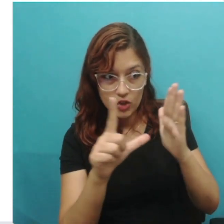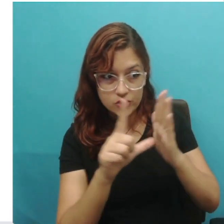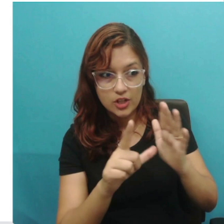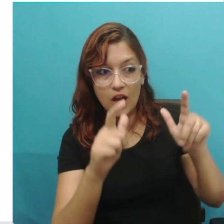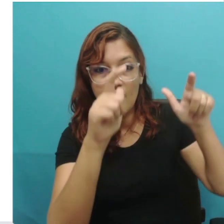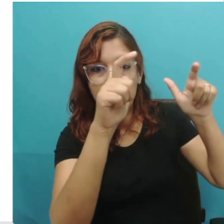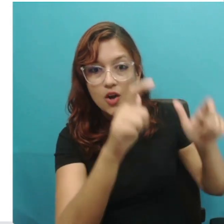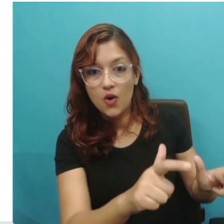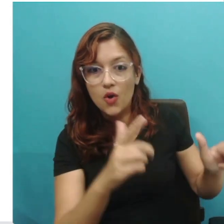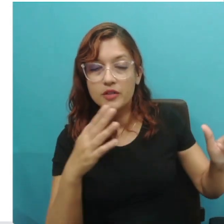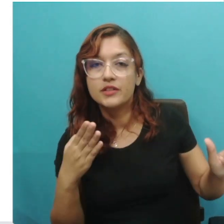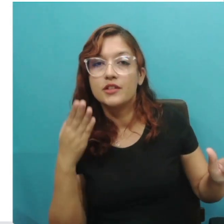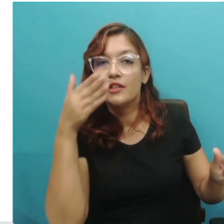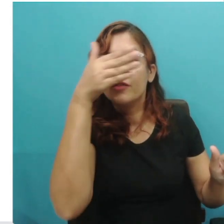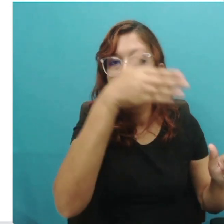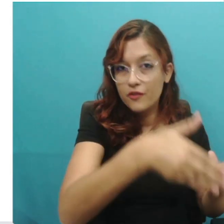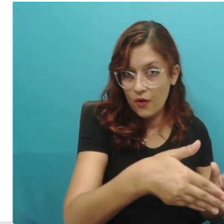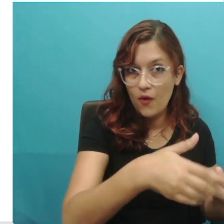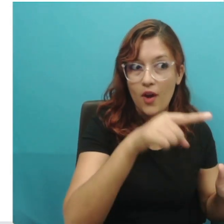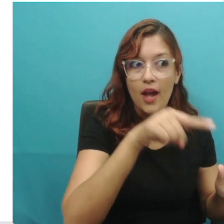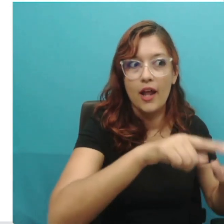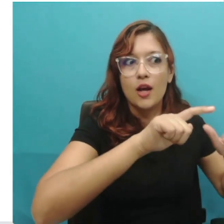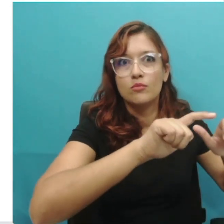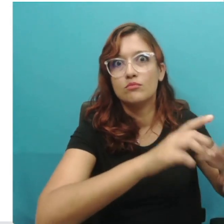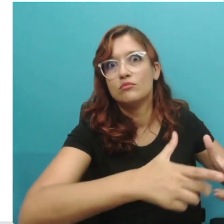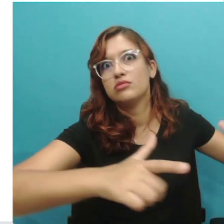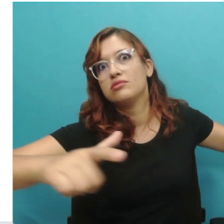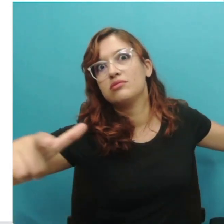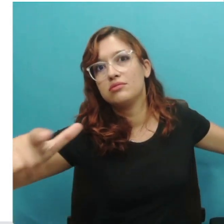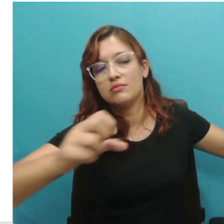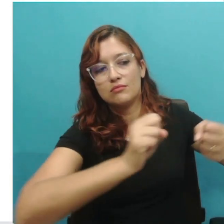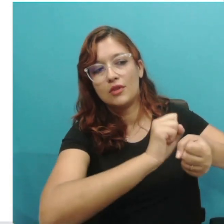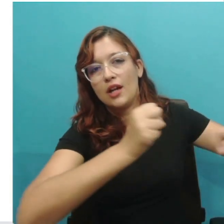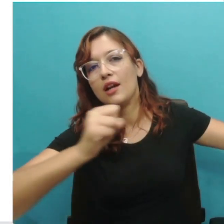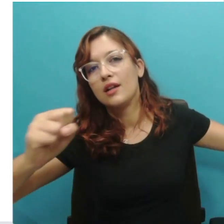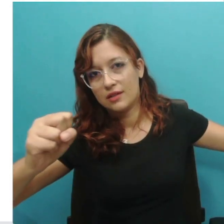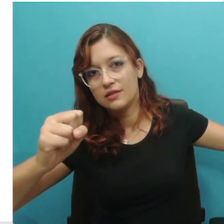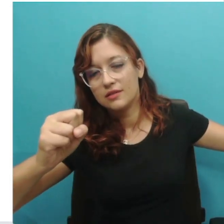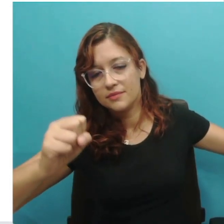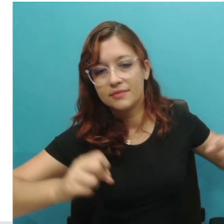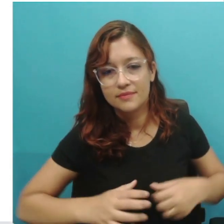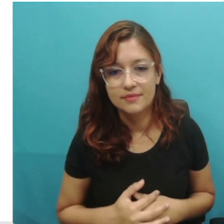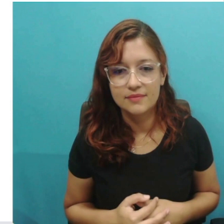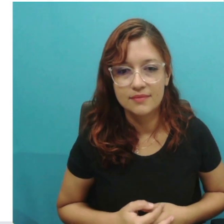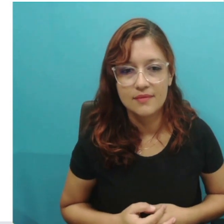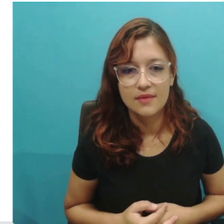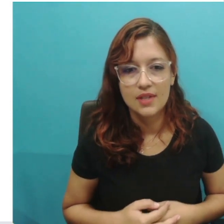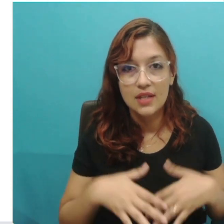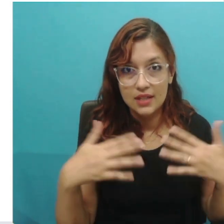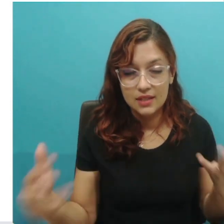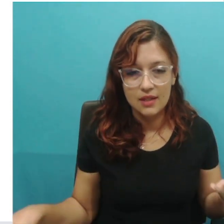A loja aonde vai é grande.